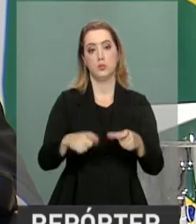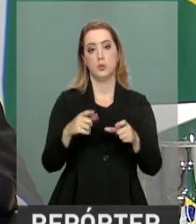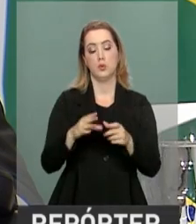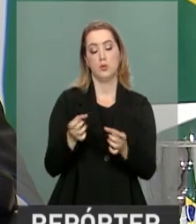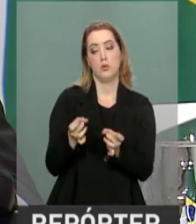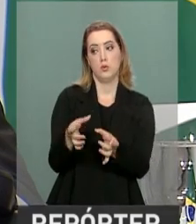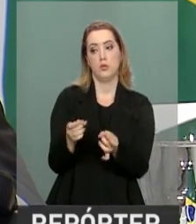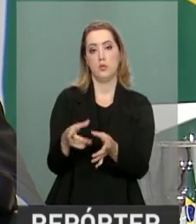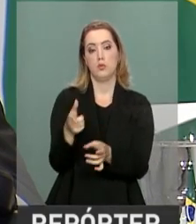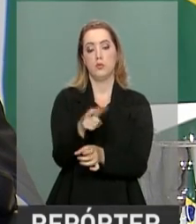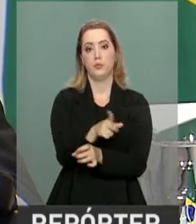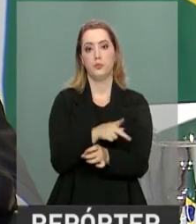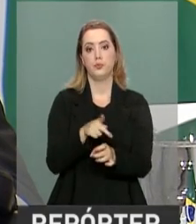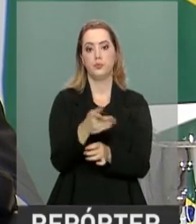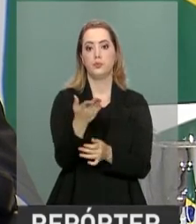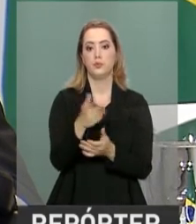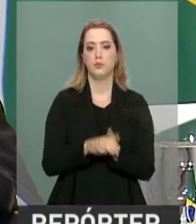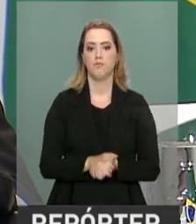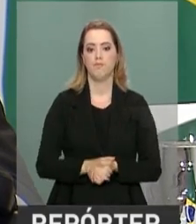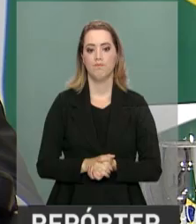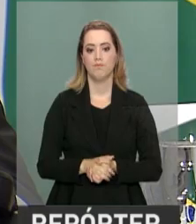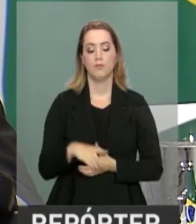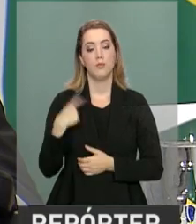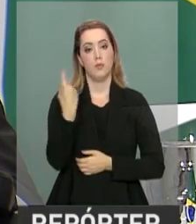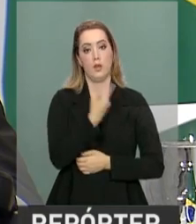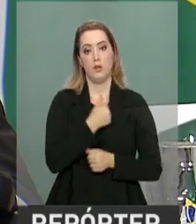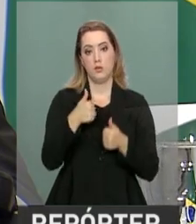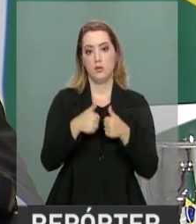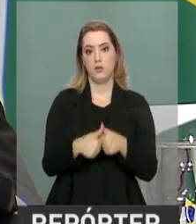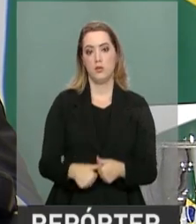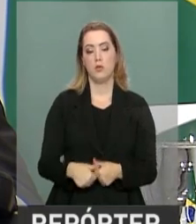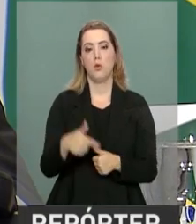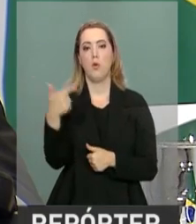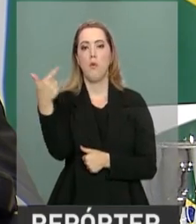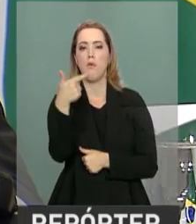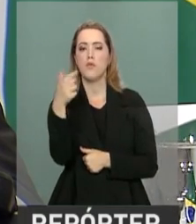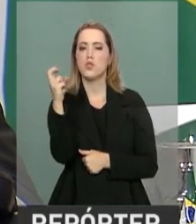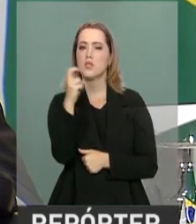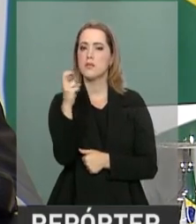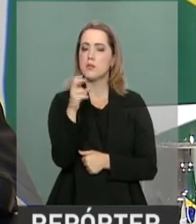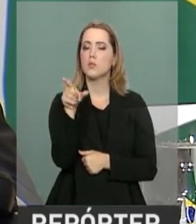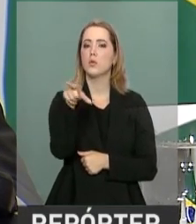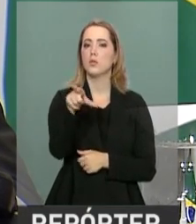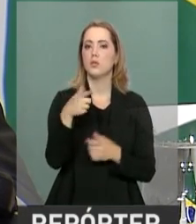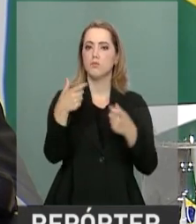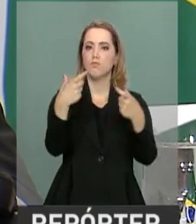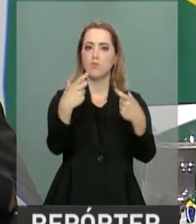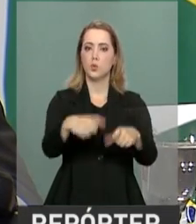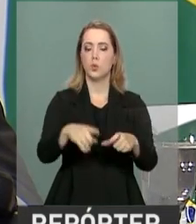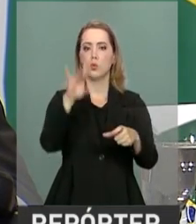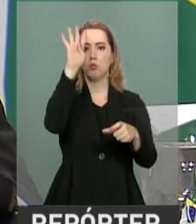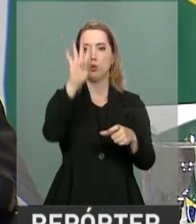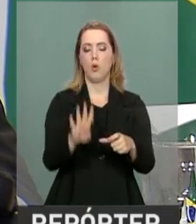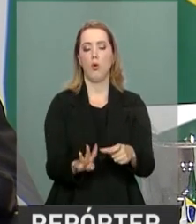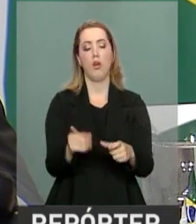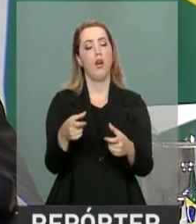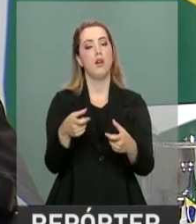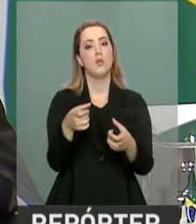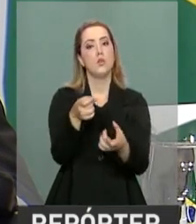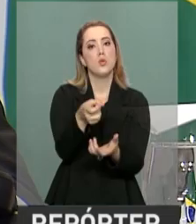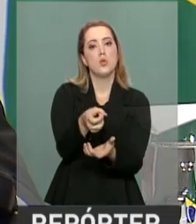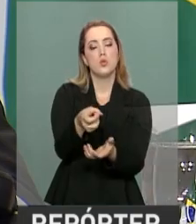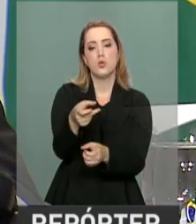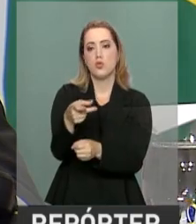exportações ocupamos a posição de 25º exportador Mundial